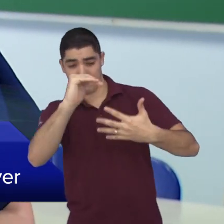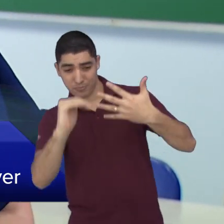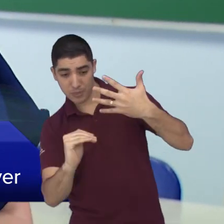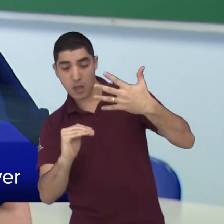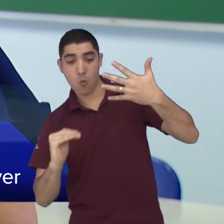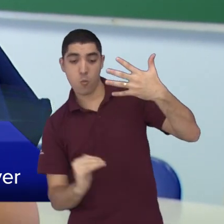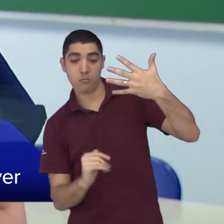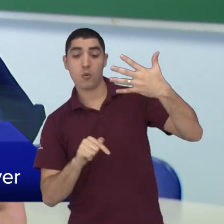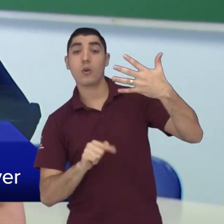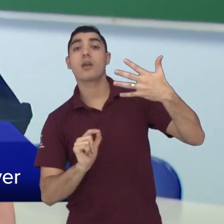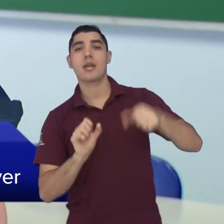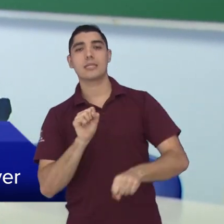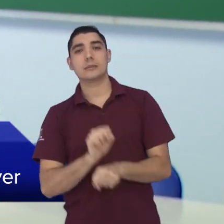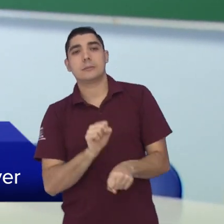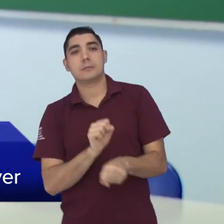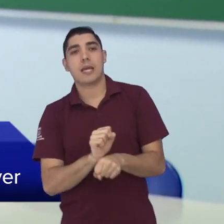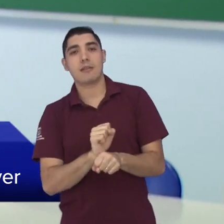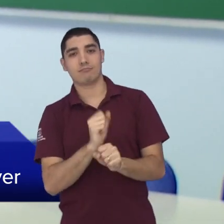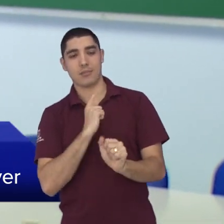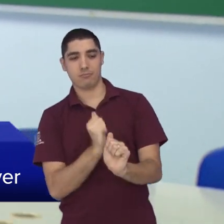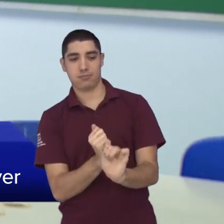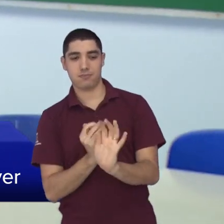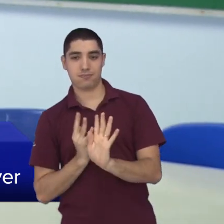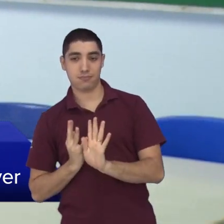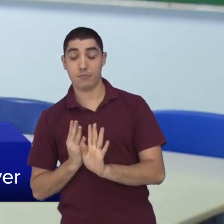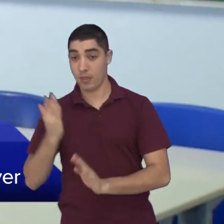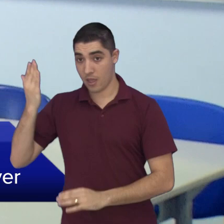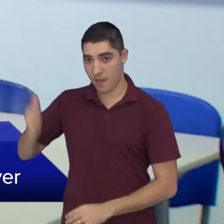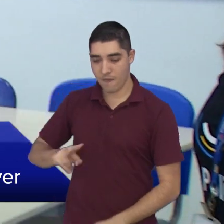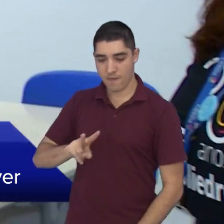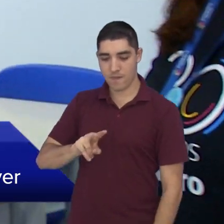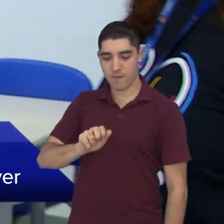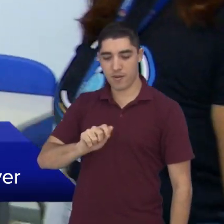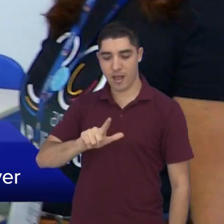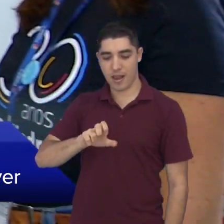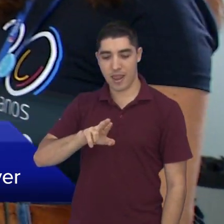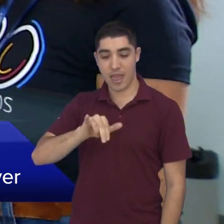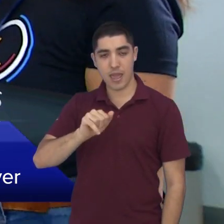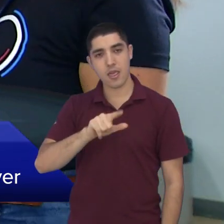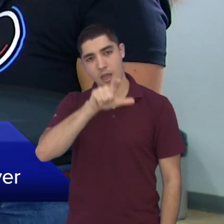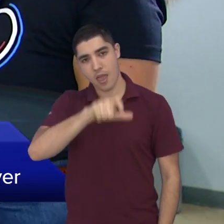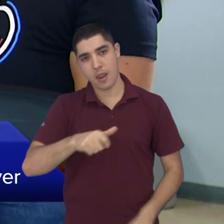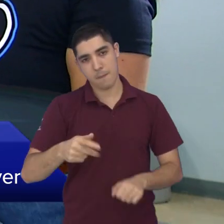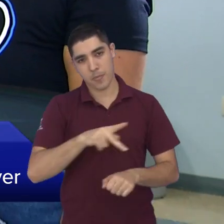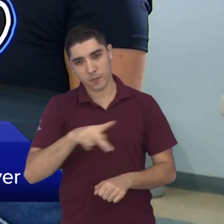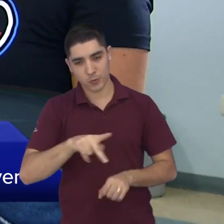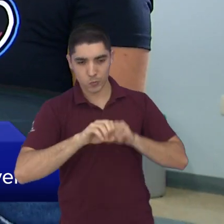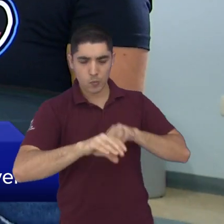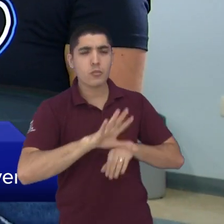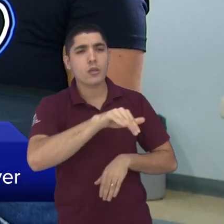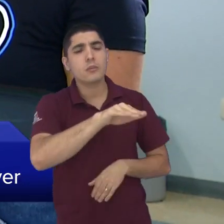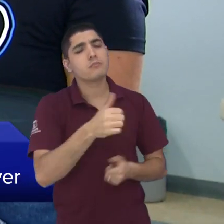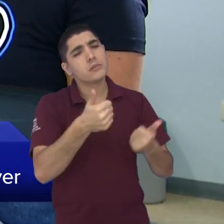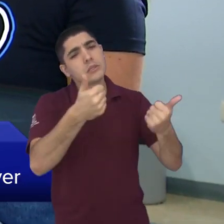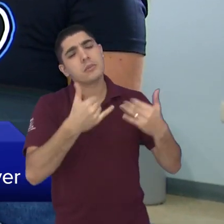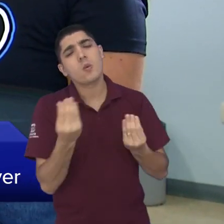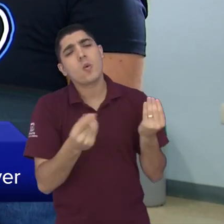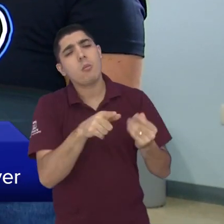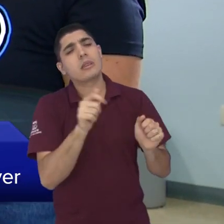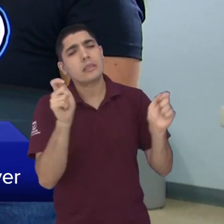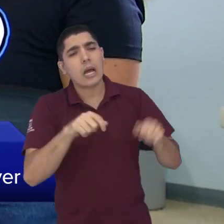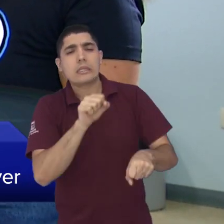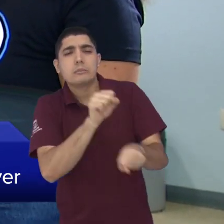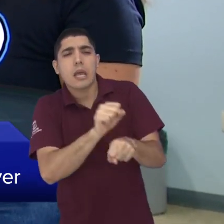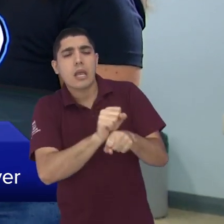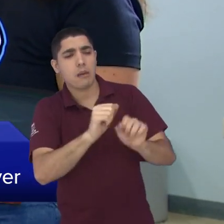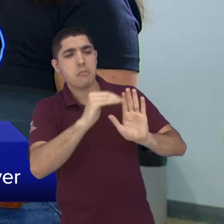lista de espera para conversar sobre isso eu tô aqui com a Valéria ela é orientadora Educacional tudo bem Valéria explica pra gente por favor como é que é esse processo